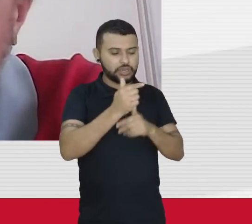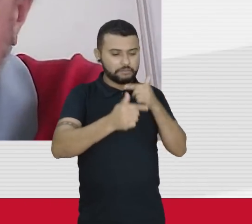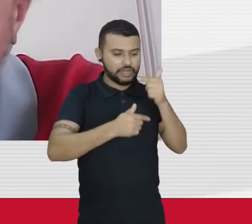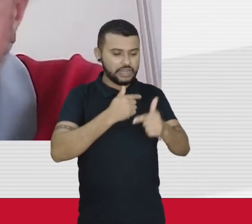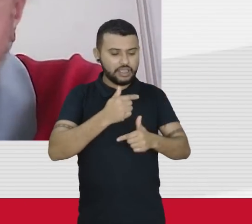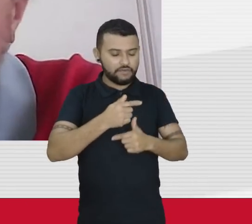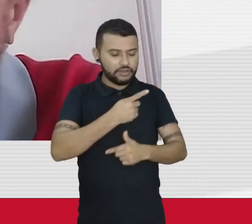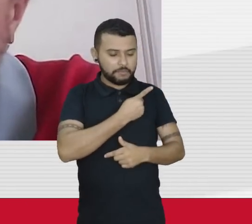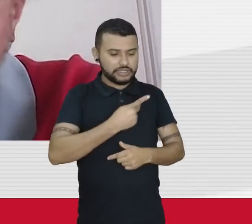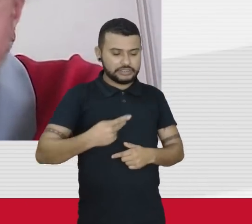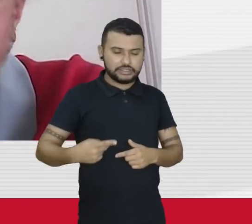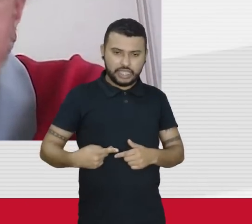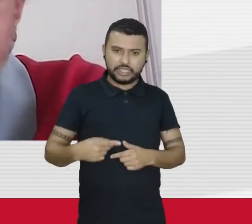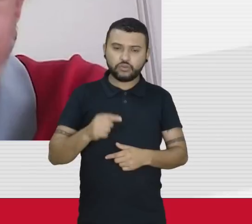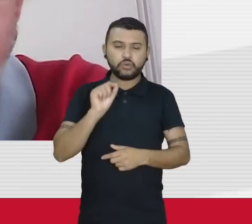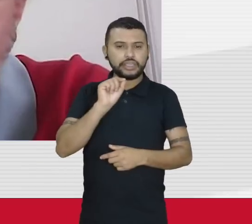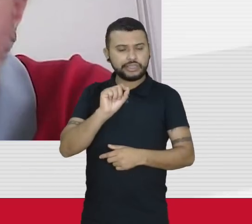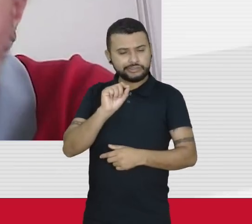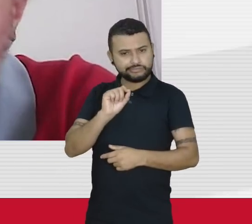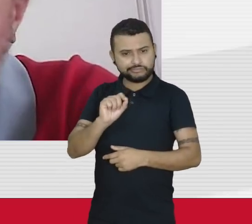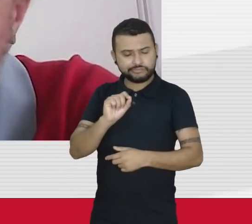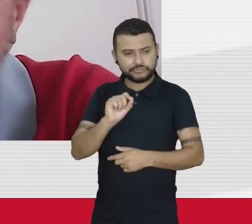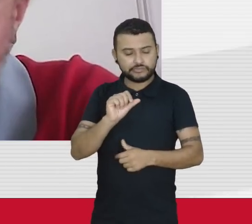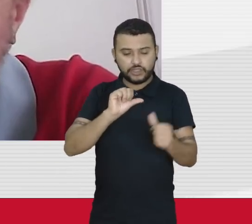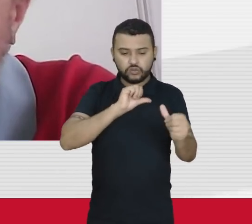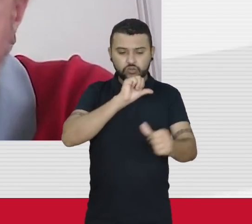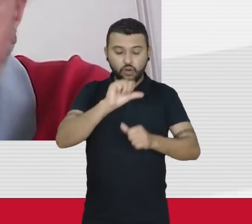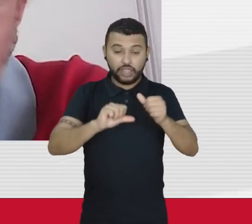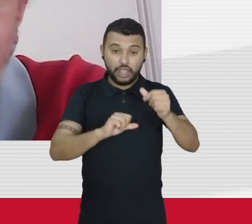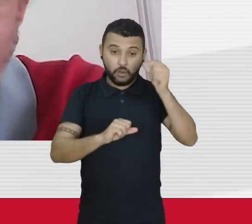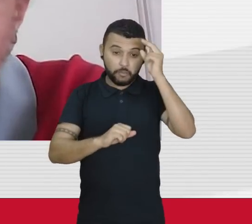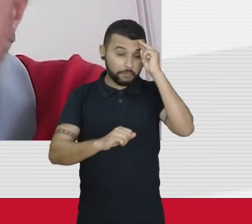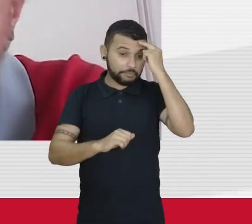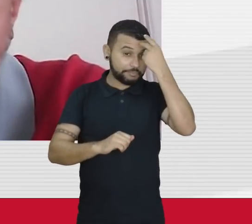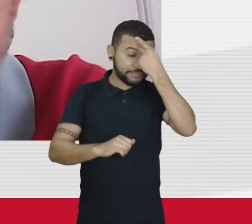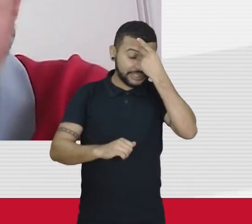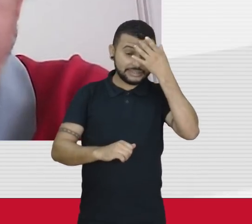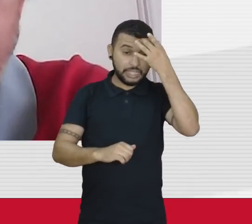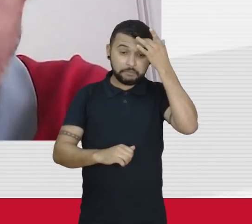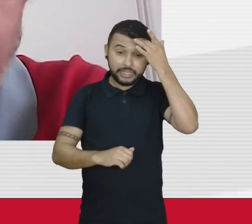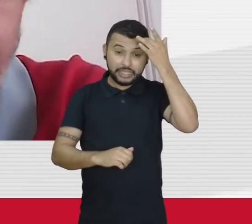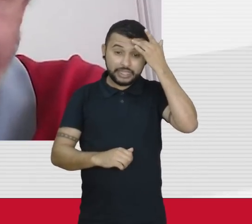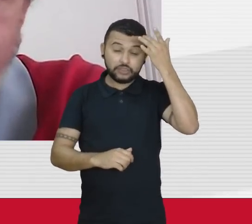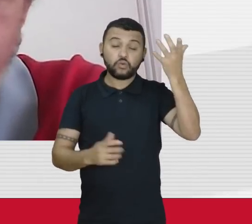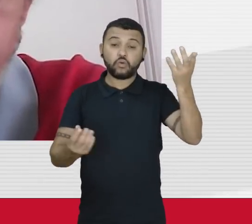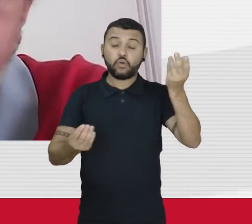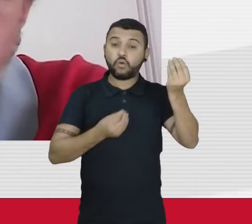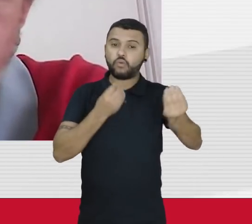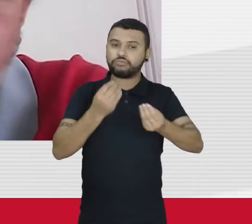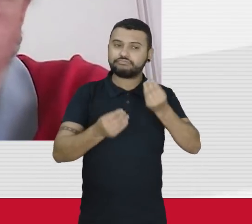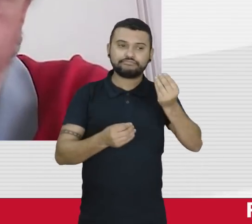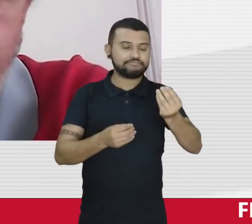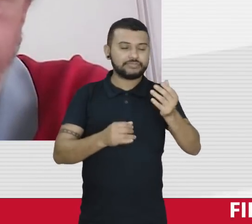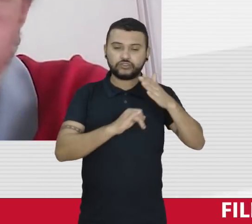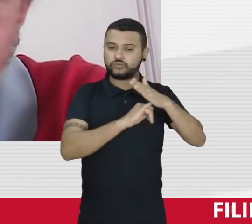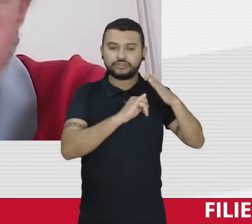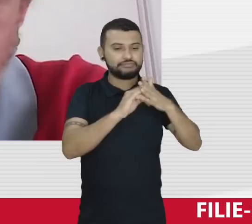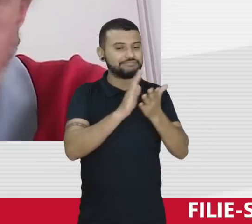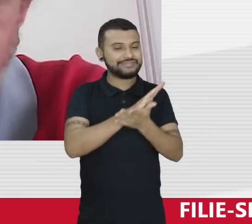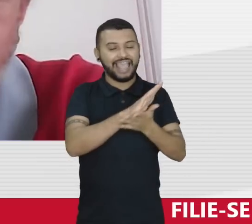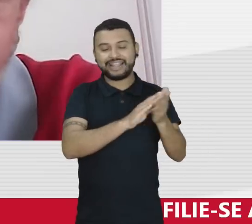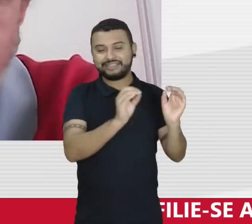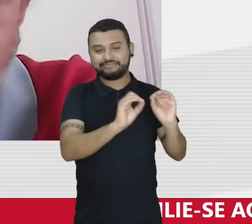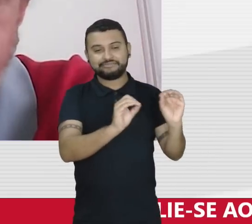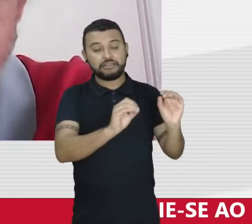República, e a gente via o seguinte: se não mudar a cabeça das pessoas, não adianta a gente mudar